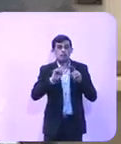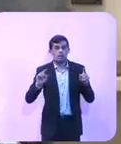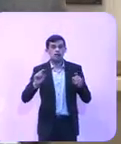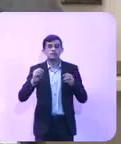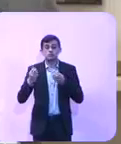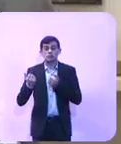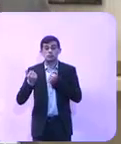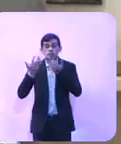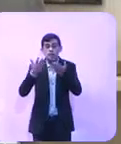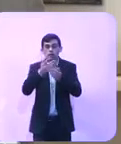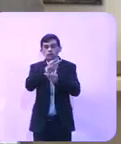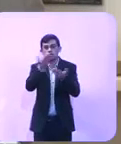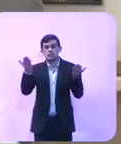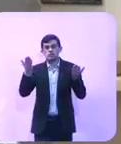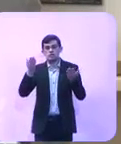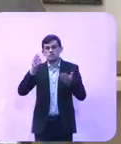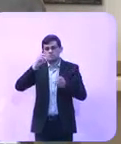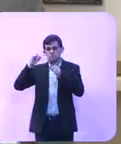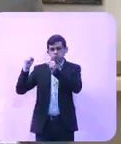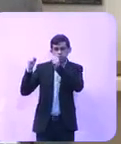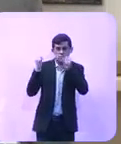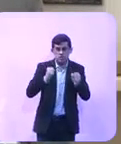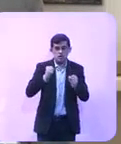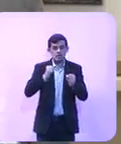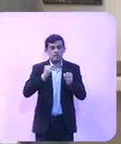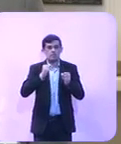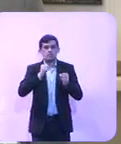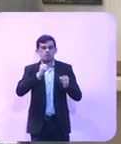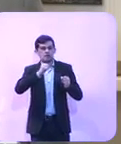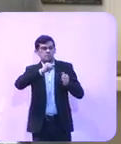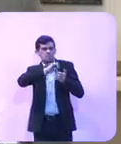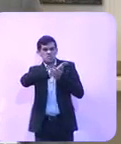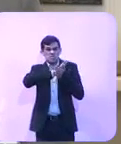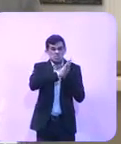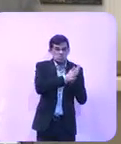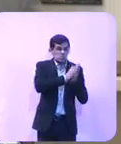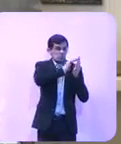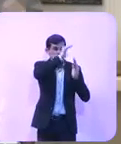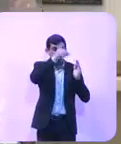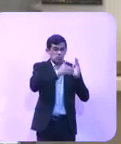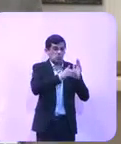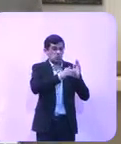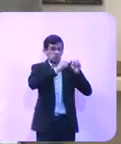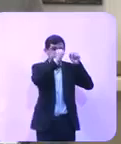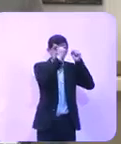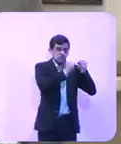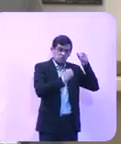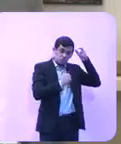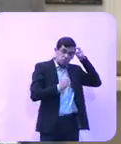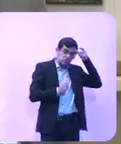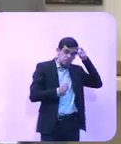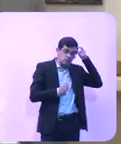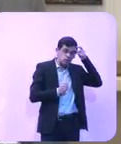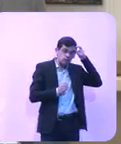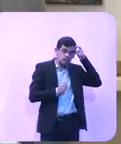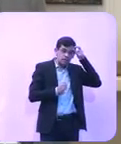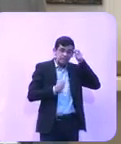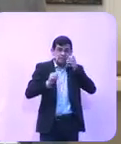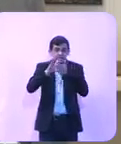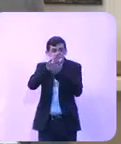eu dei a vocês a autoridade para pisar em cobras e escorpiões e sobre todo o poder do inimigo,